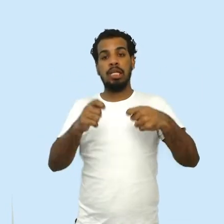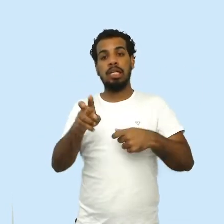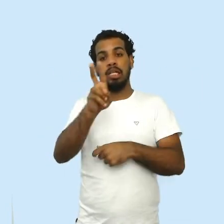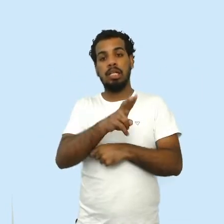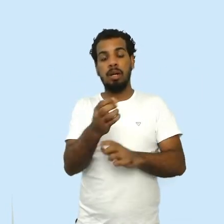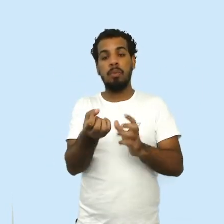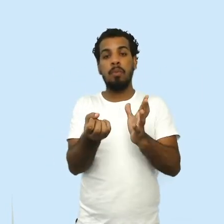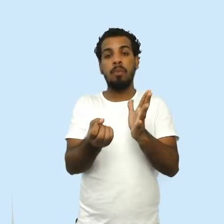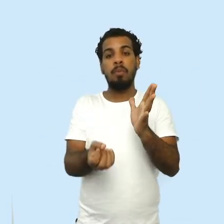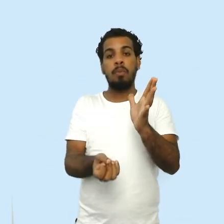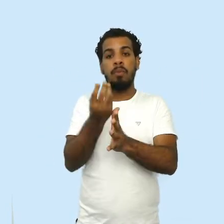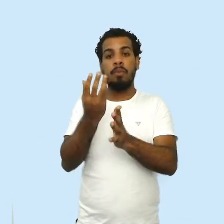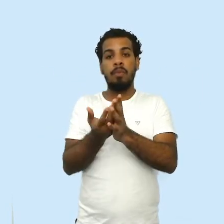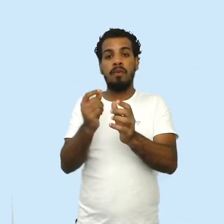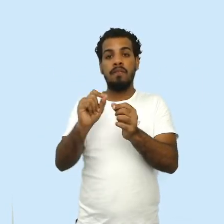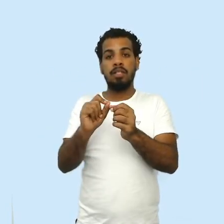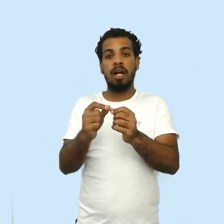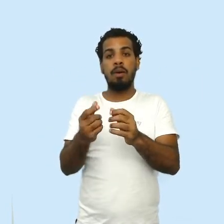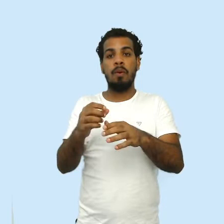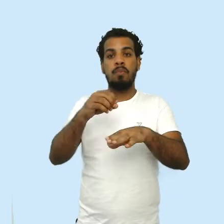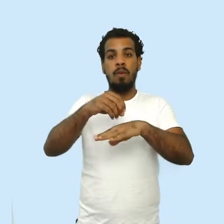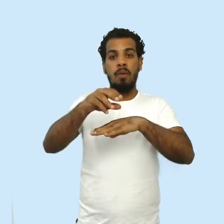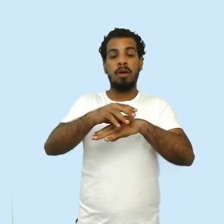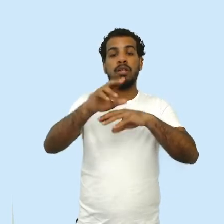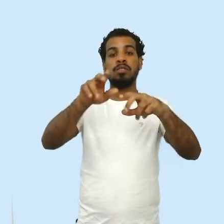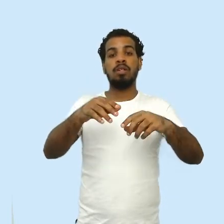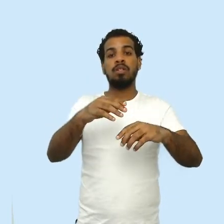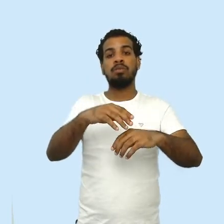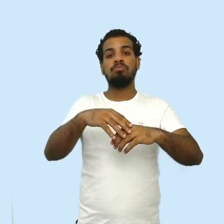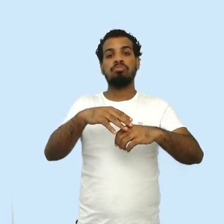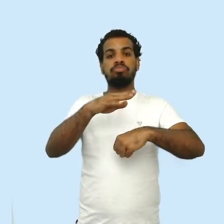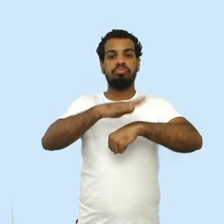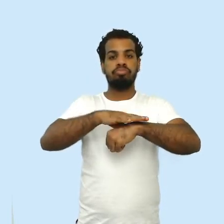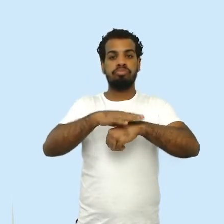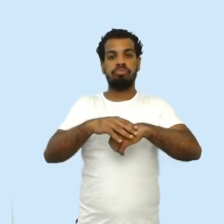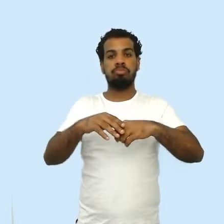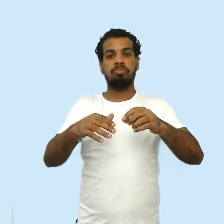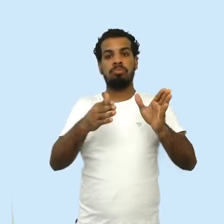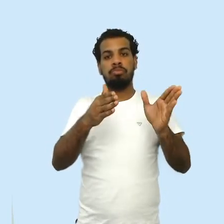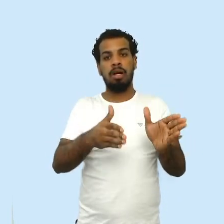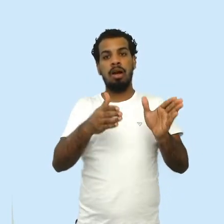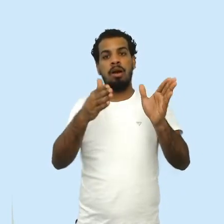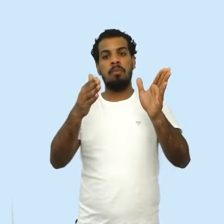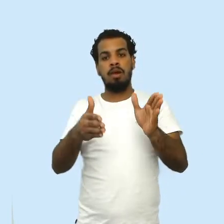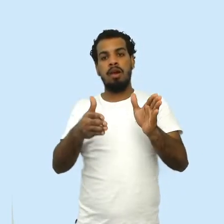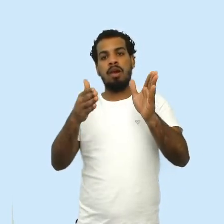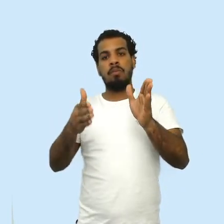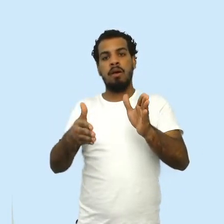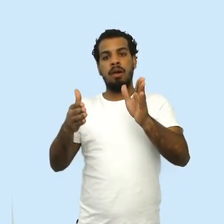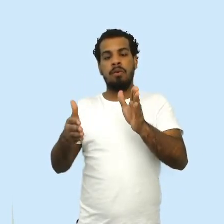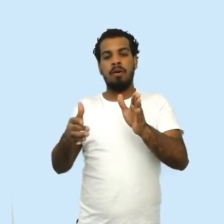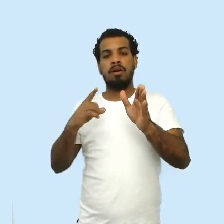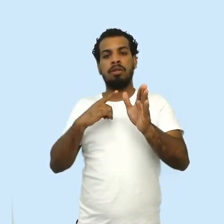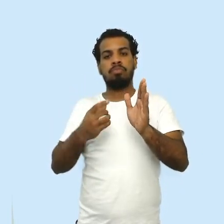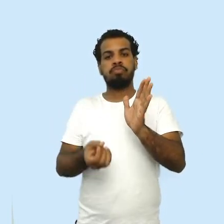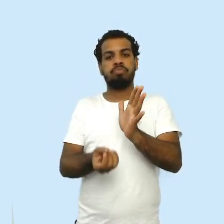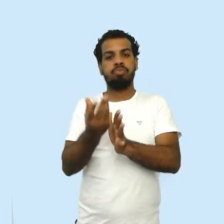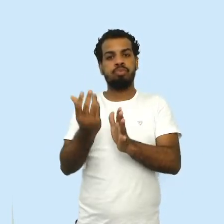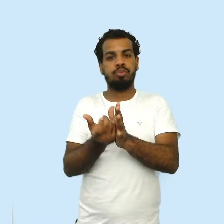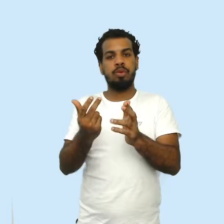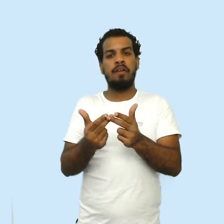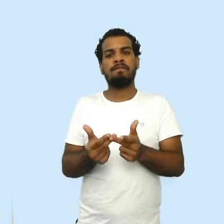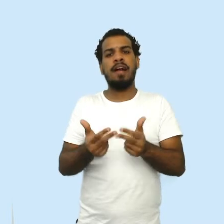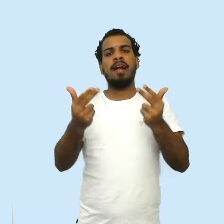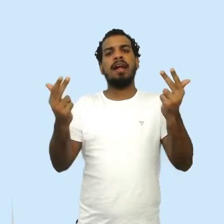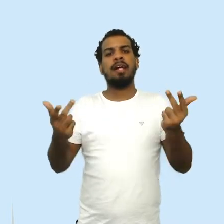produtos que são apresentados ali na propaganda. Então, durante os intervalos comerciais, vão aparecer ali vários produtos e você